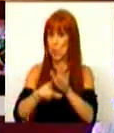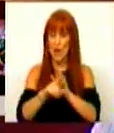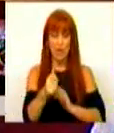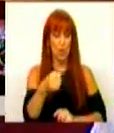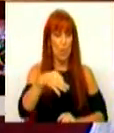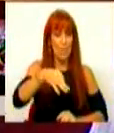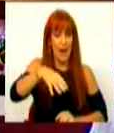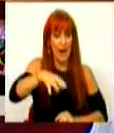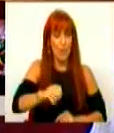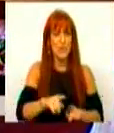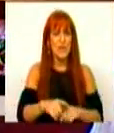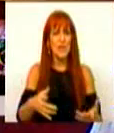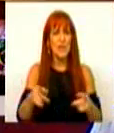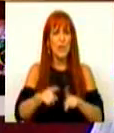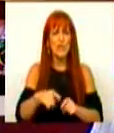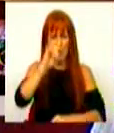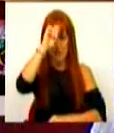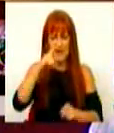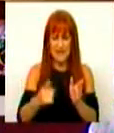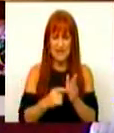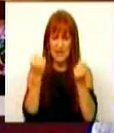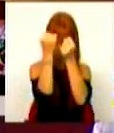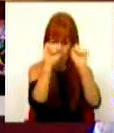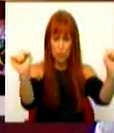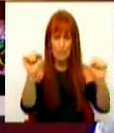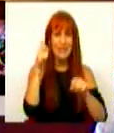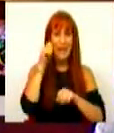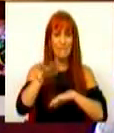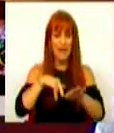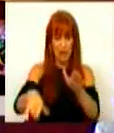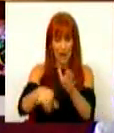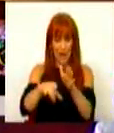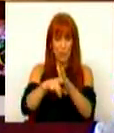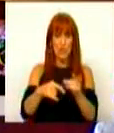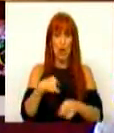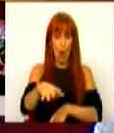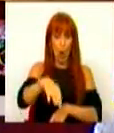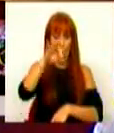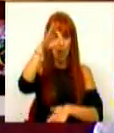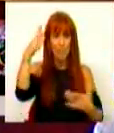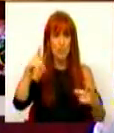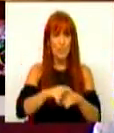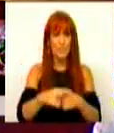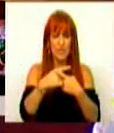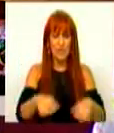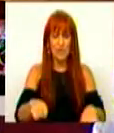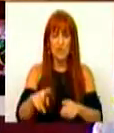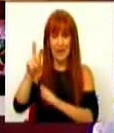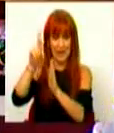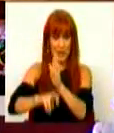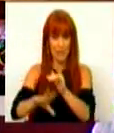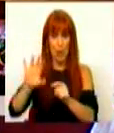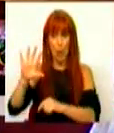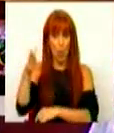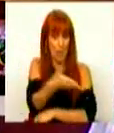Partido Socialista não deixa também de respeitar a necessária autonomia do legislador para optar por um regime distinto quando as circunstâncias do